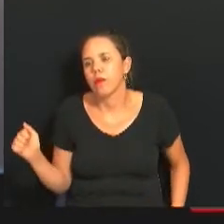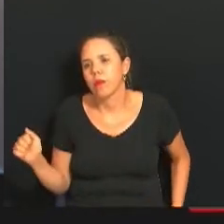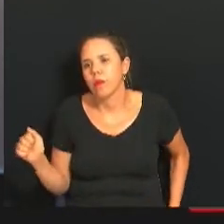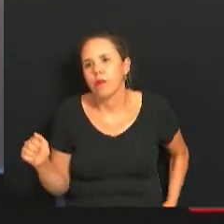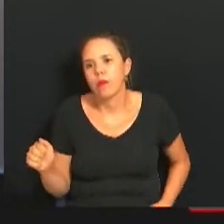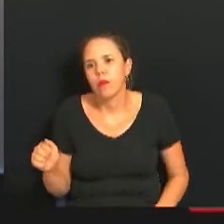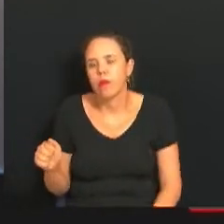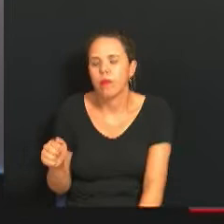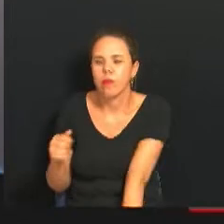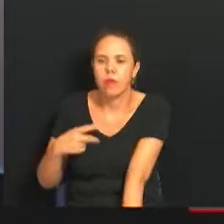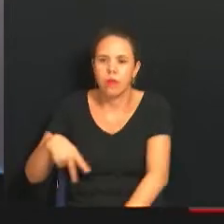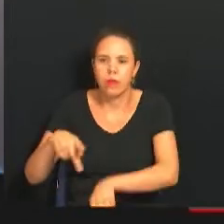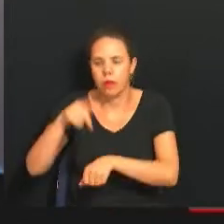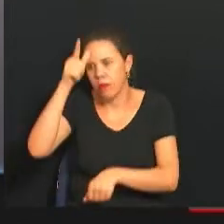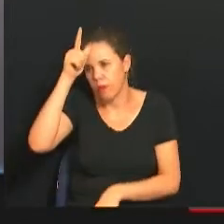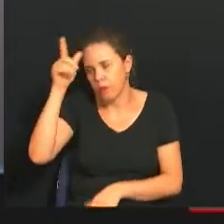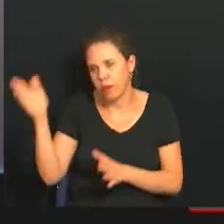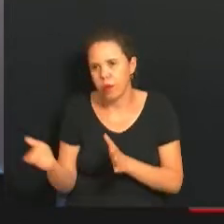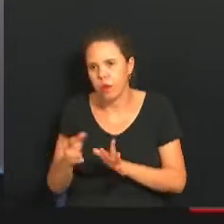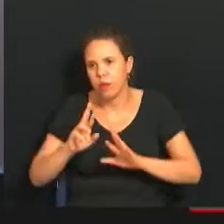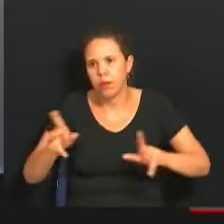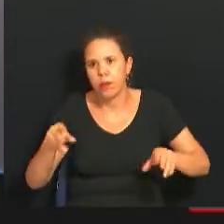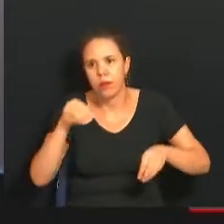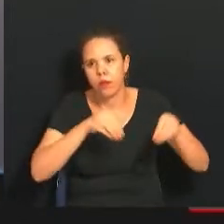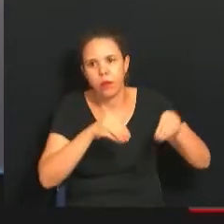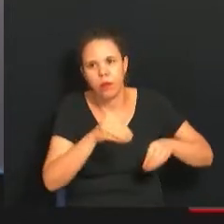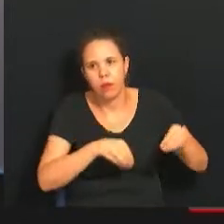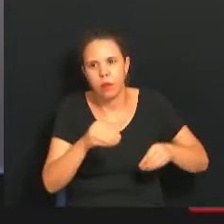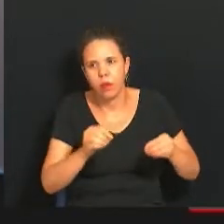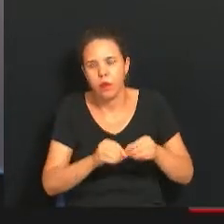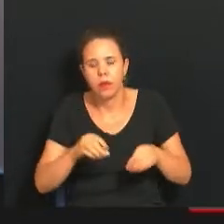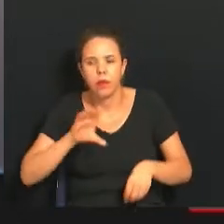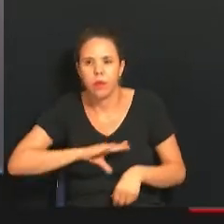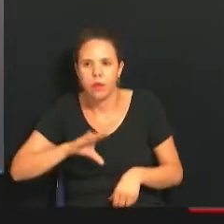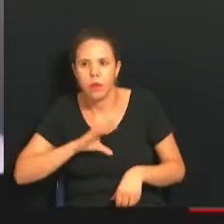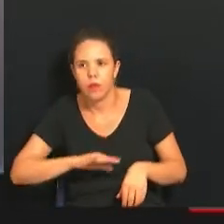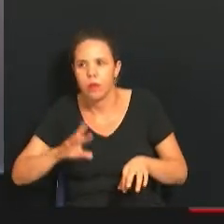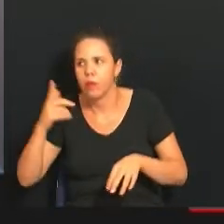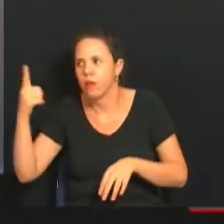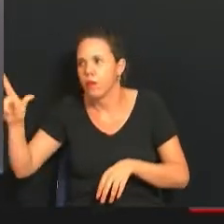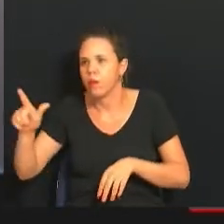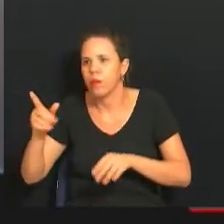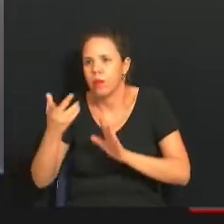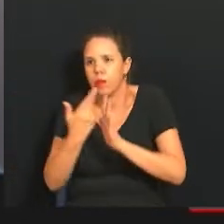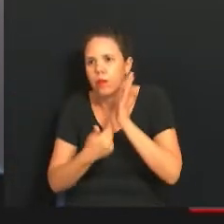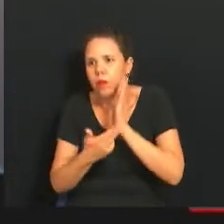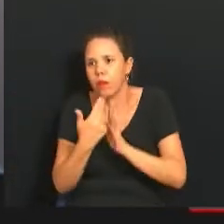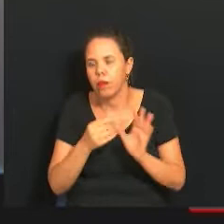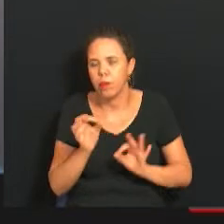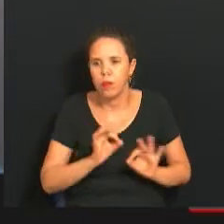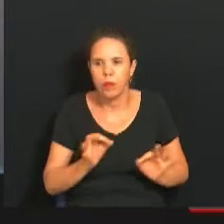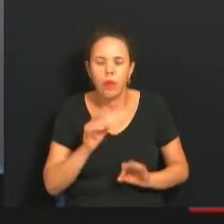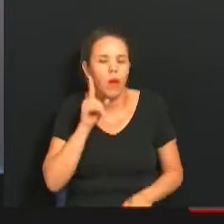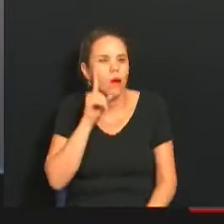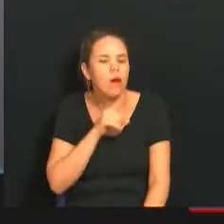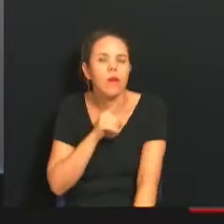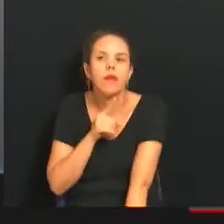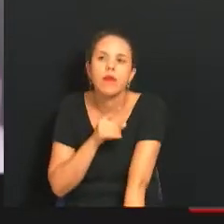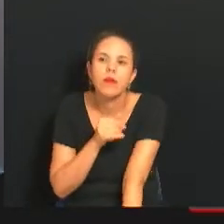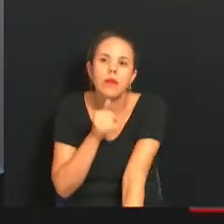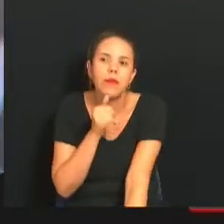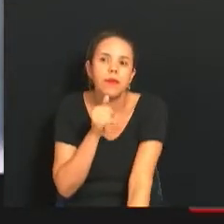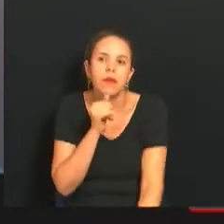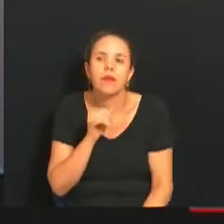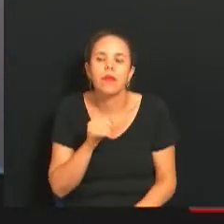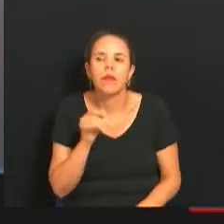na Alemanha, por exemplo, a montagem é feita em Portugal, o design é preparado nos Estados Unidos, então você